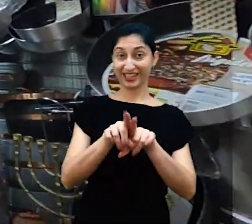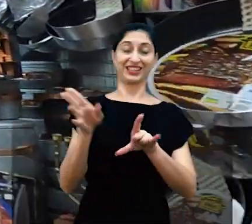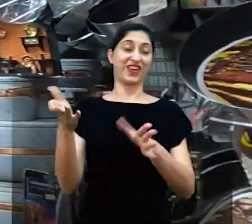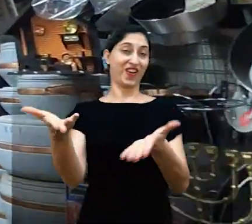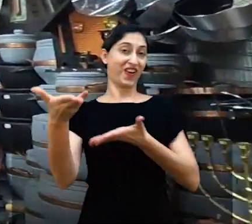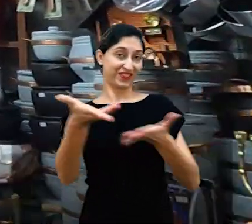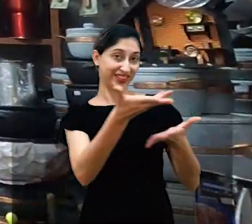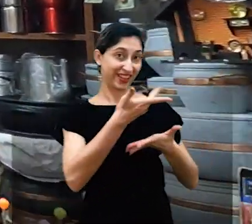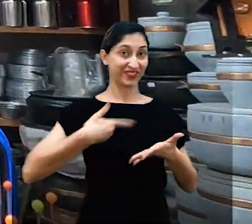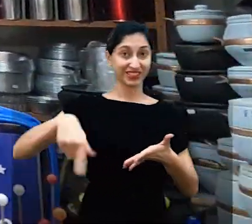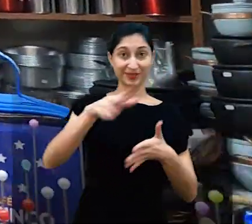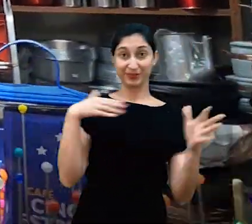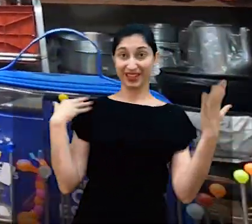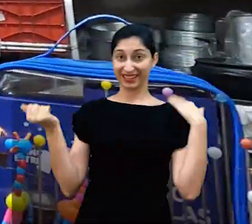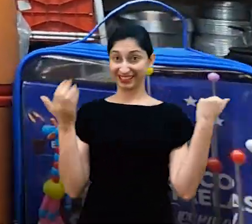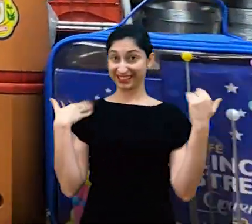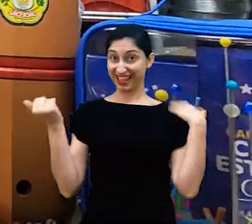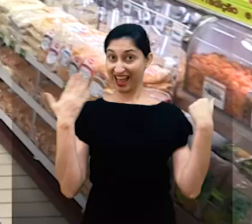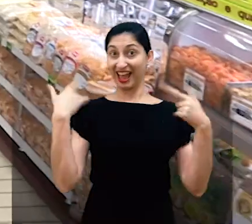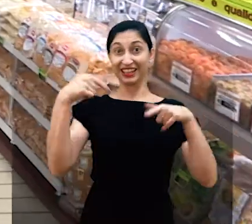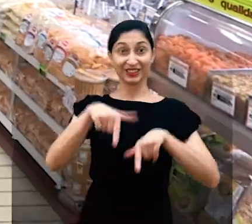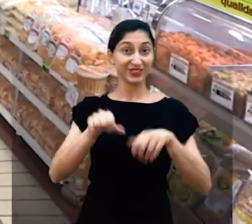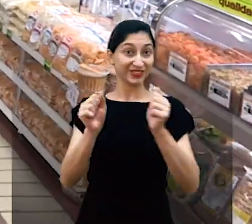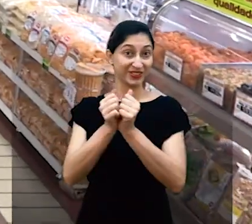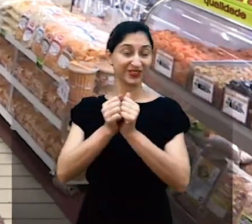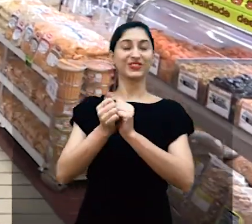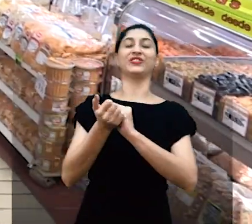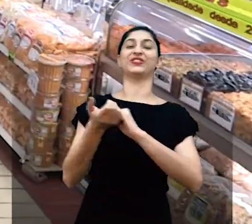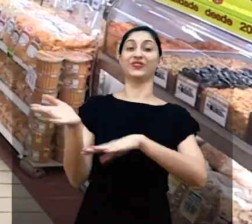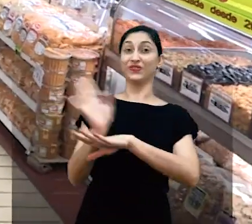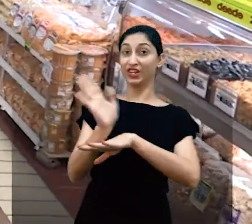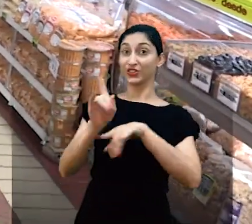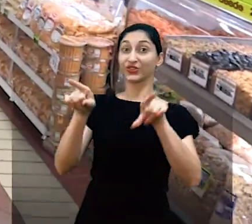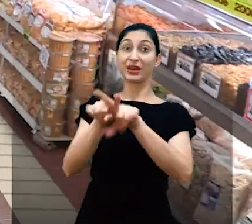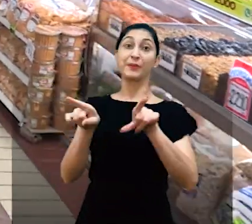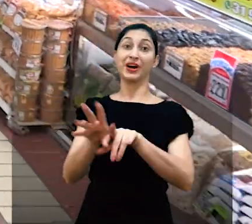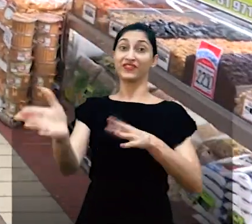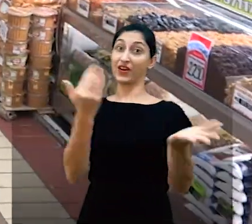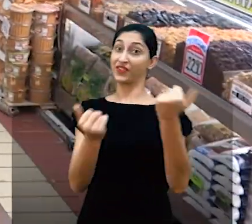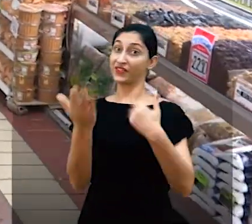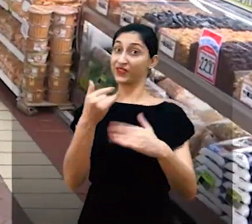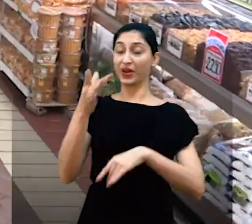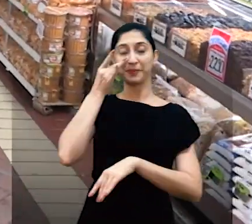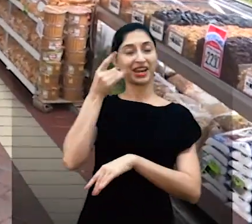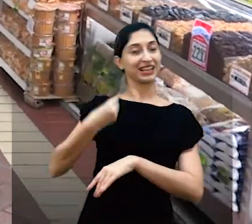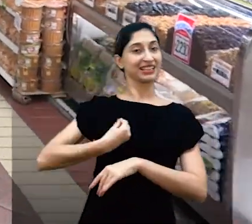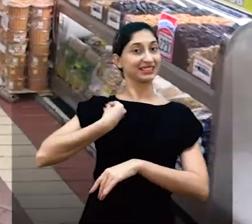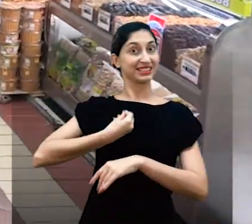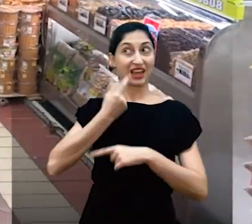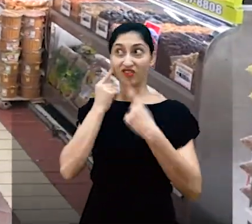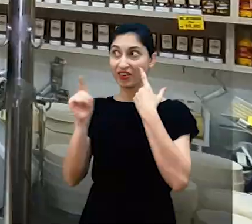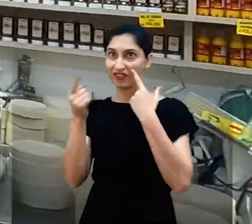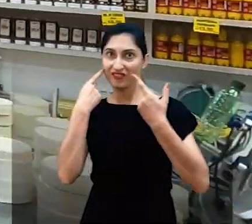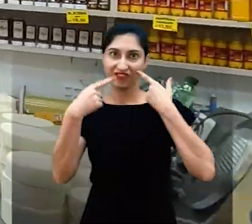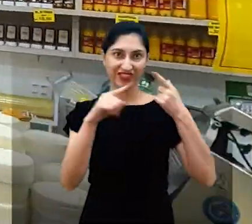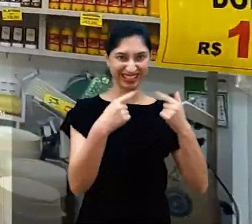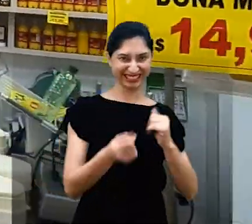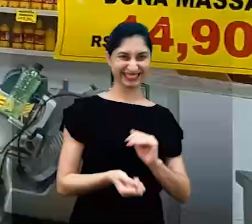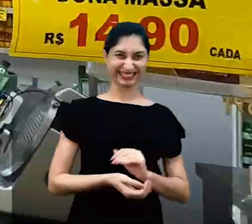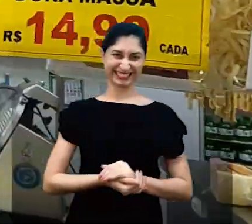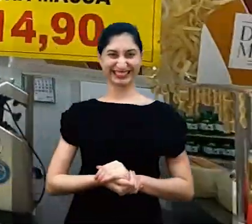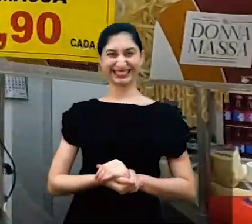tour comigo, não só aqui pelas câmeras, mas também vindo ao Mercado Central e participando de tudo isso.